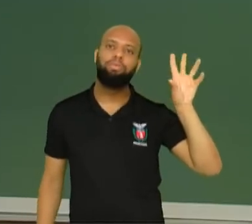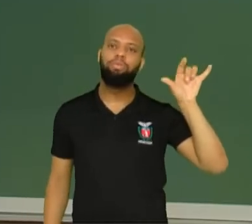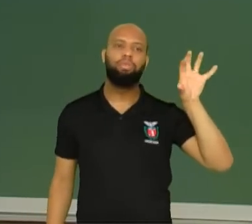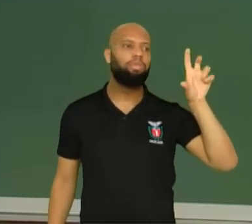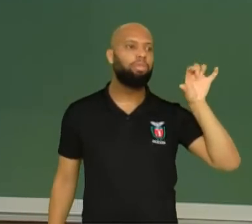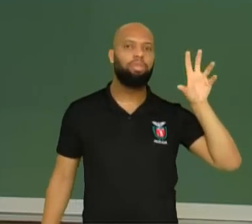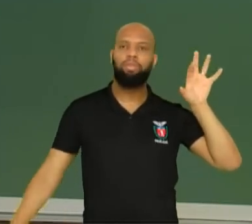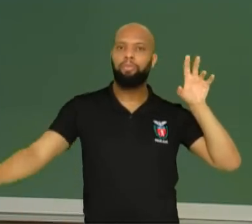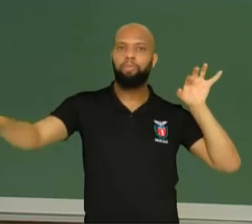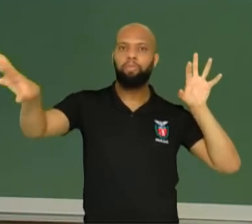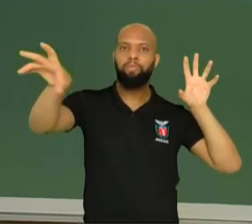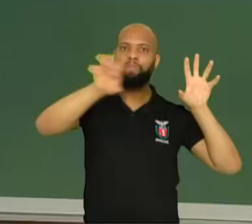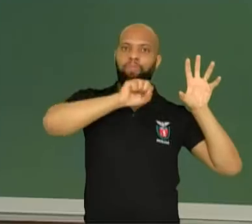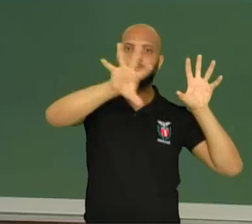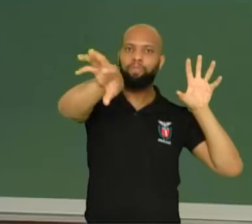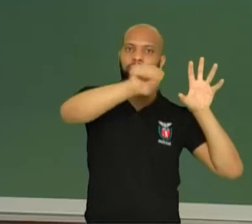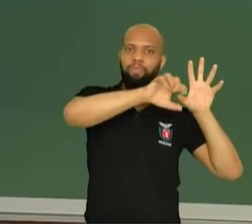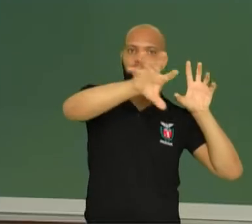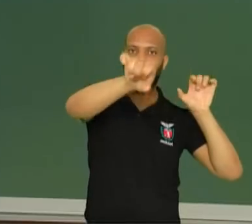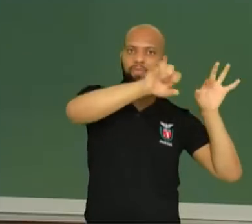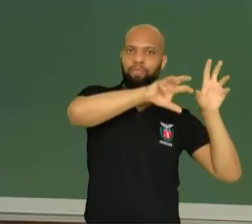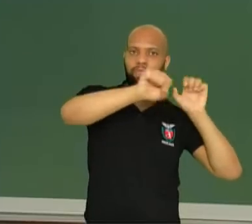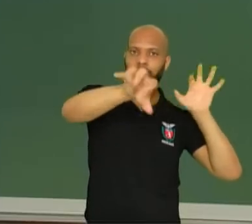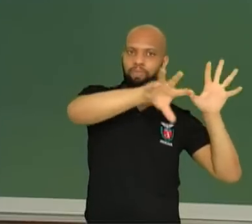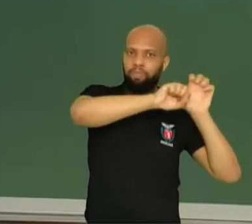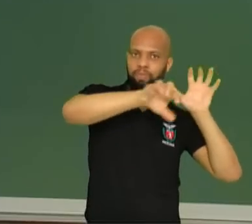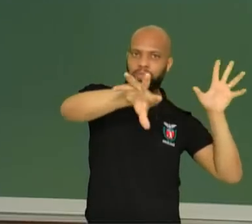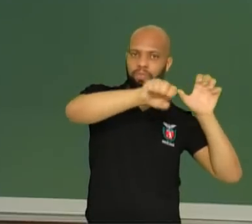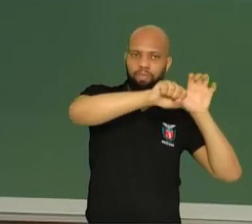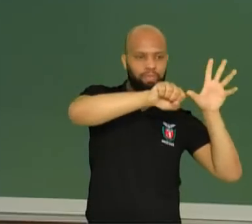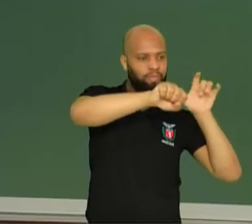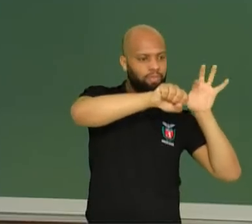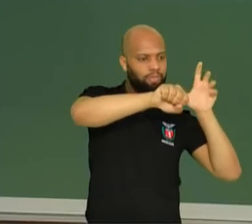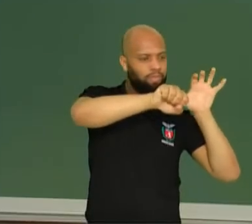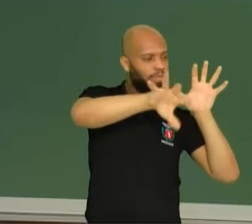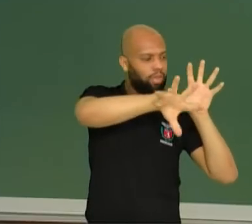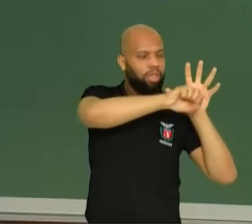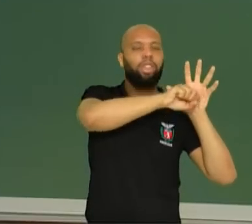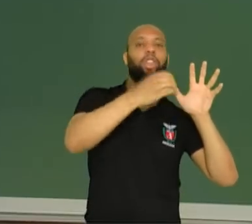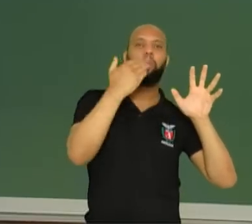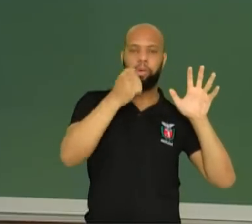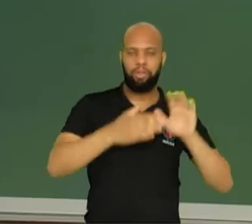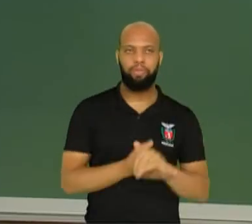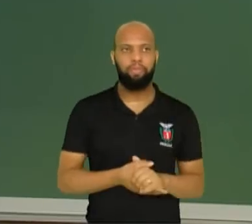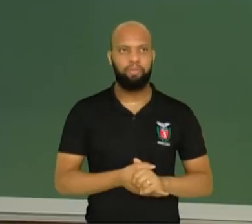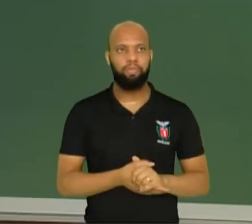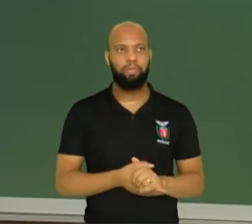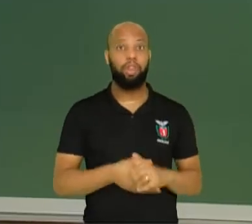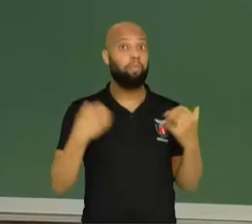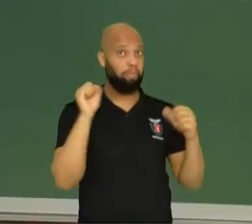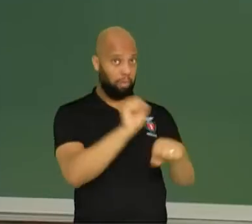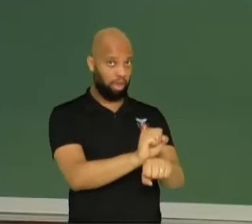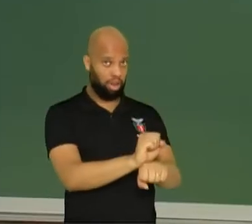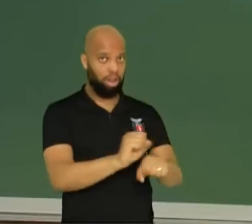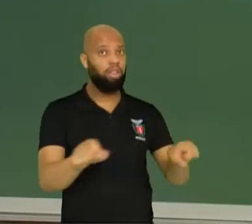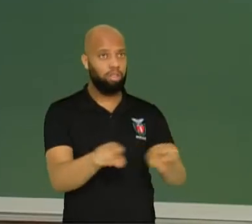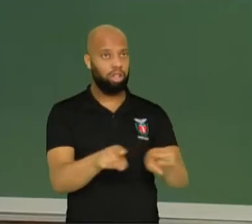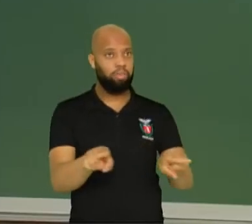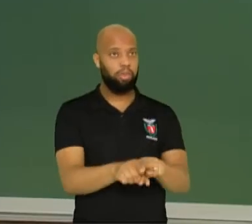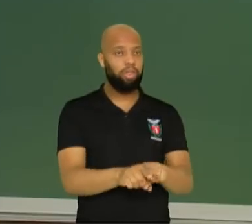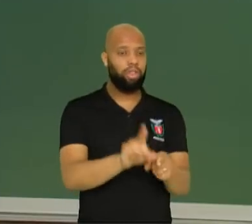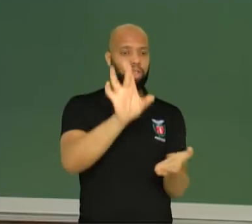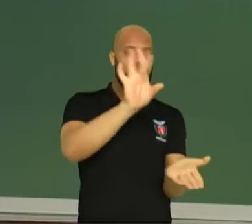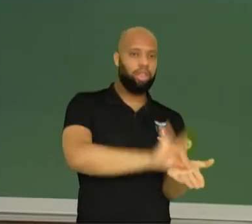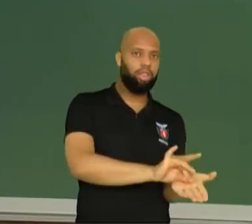a trazer o alimento para cá. Então isso é uma característica bem legal que eles têm. Eles são sésseis e vão estar sendo